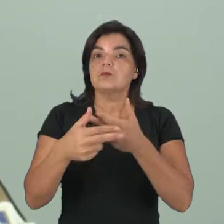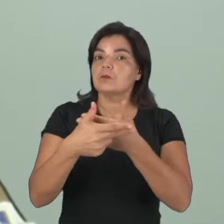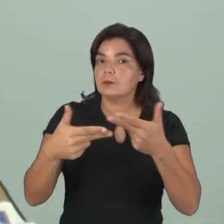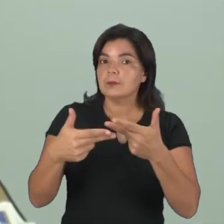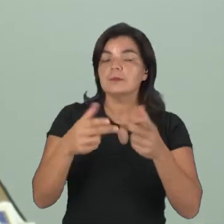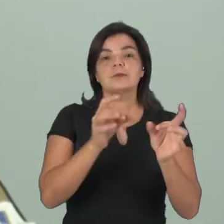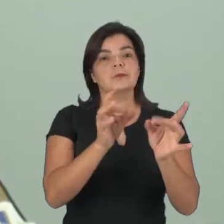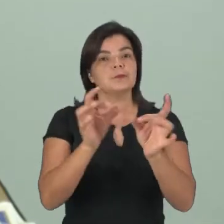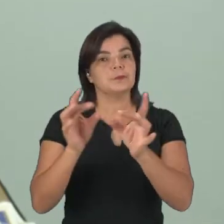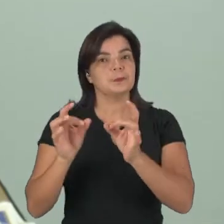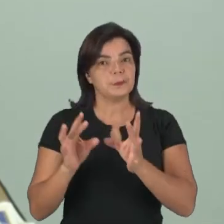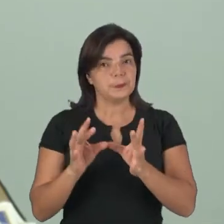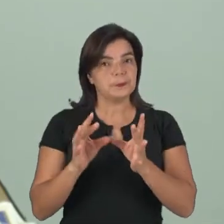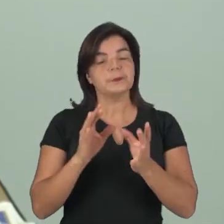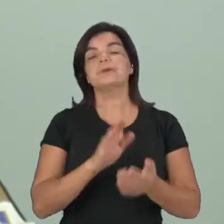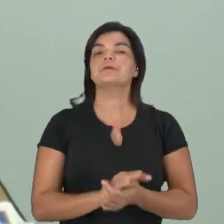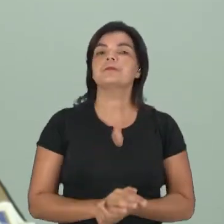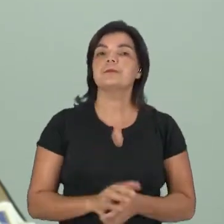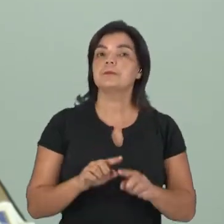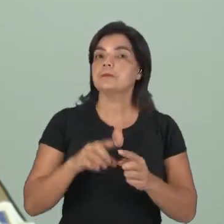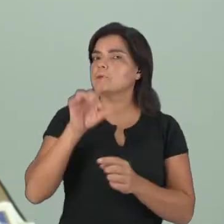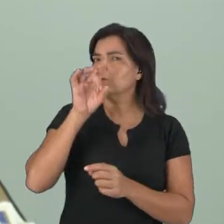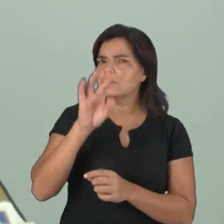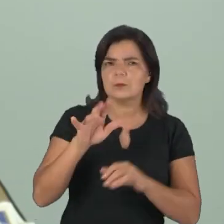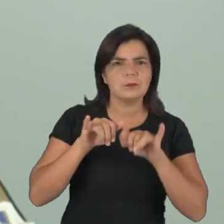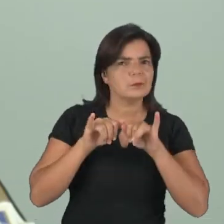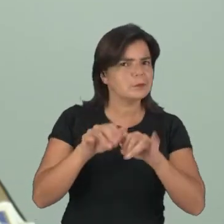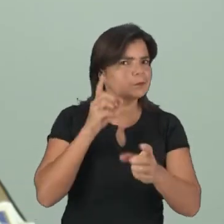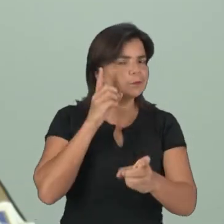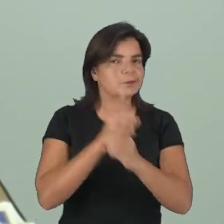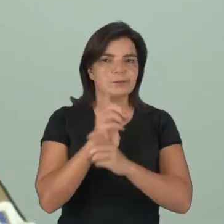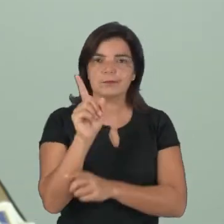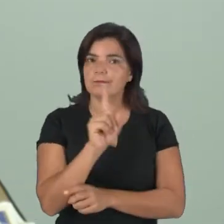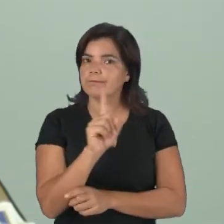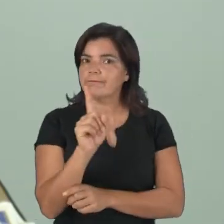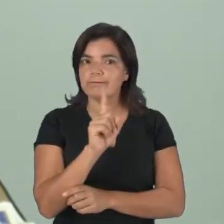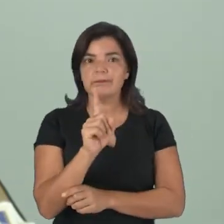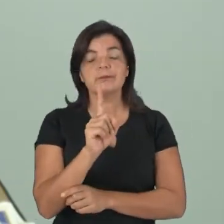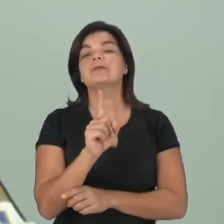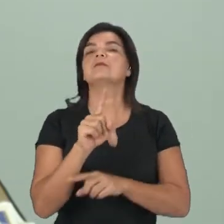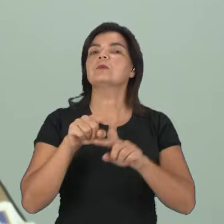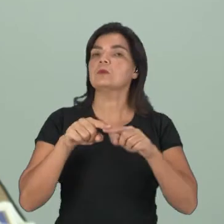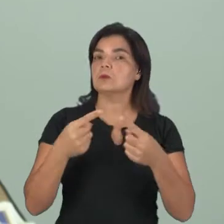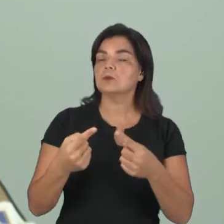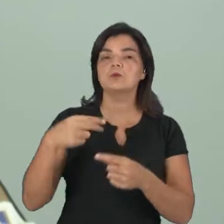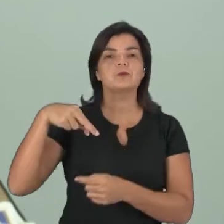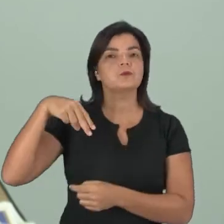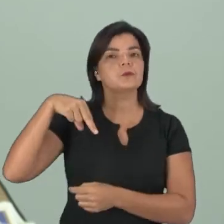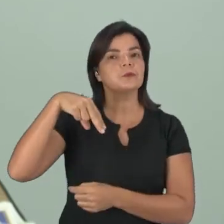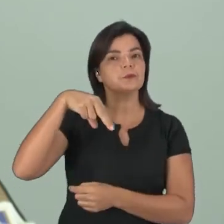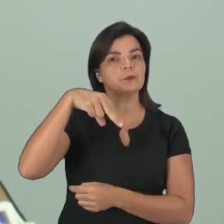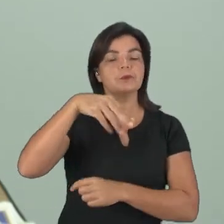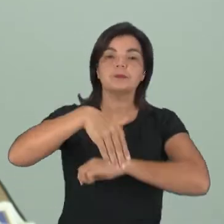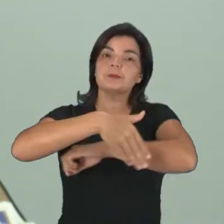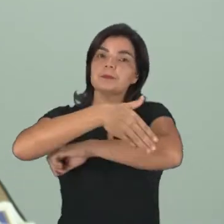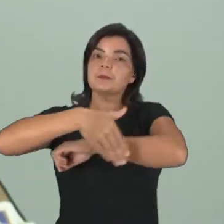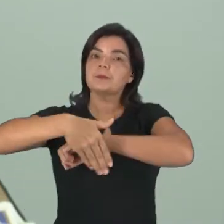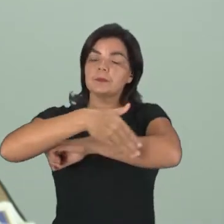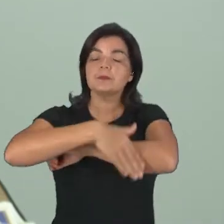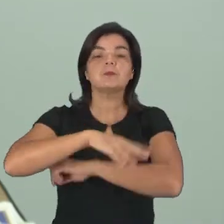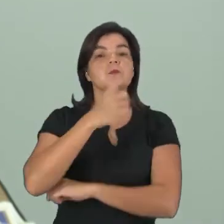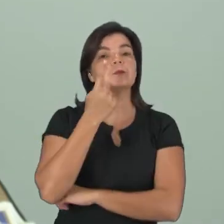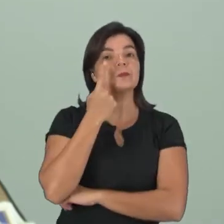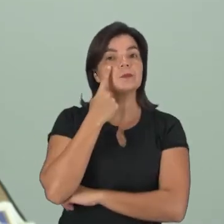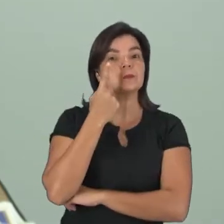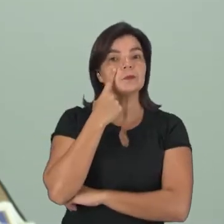produto Ah e não é só no supermercado que nós encontramos os textos quando andamos também nas ruas